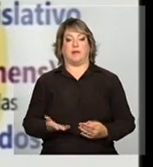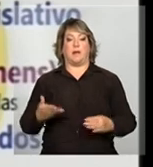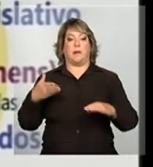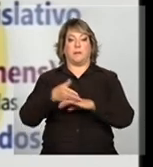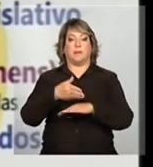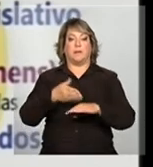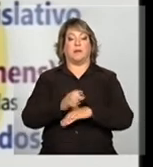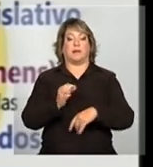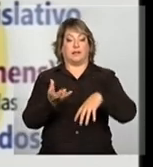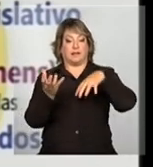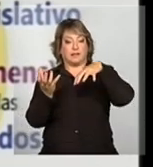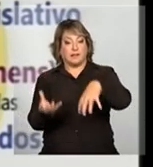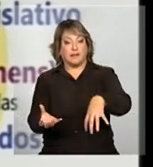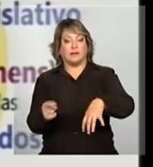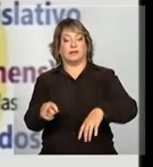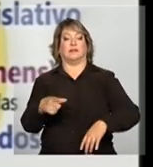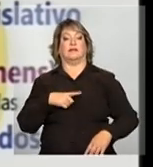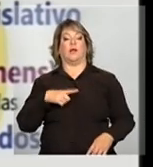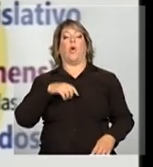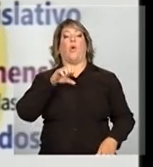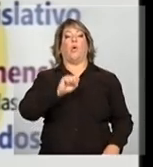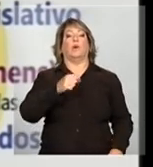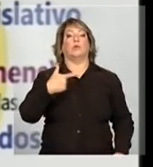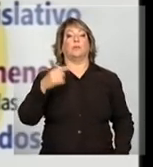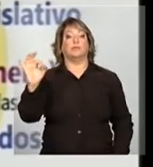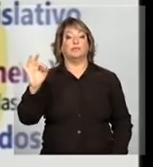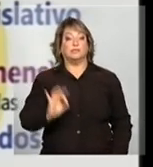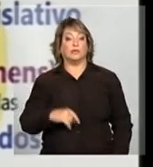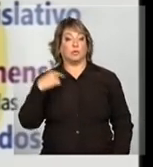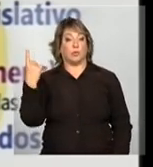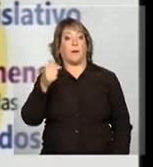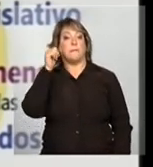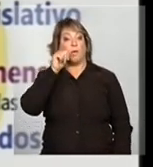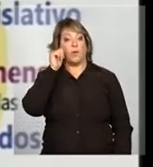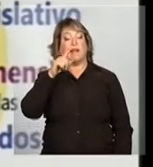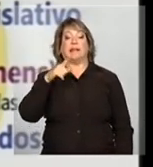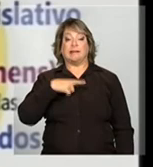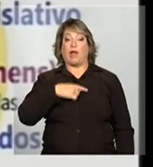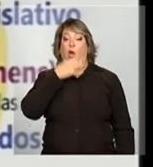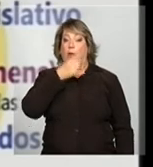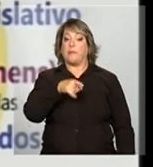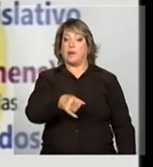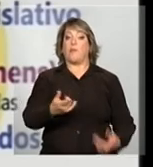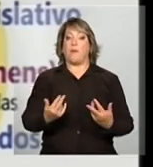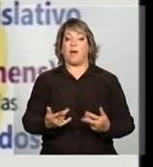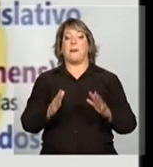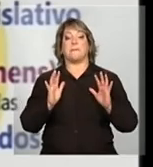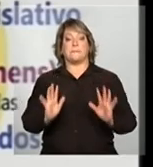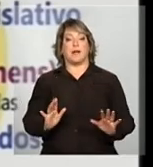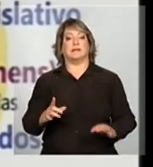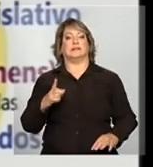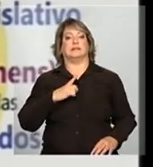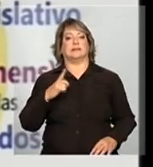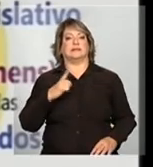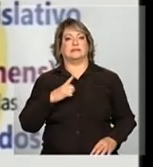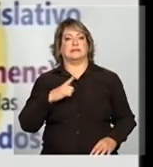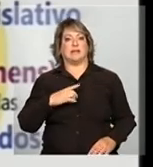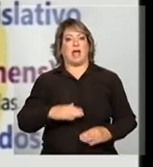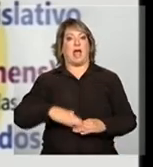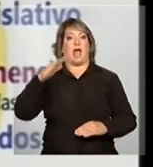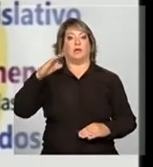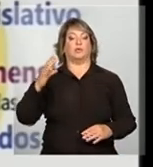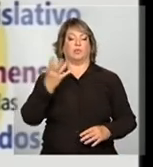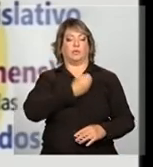no legislativo, 82% das mulheres têm essa compreensão, mas também é alto o número de